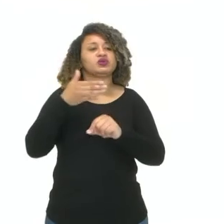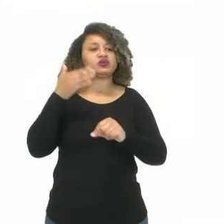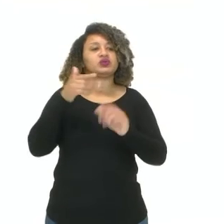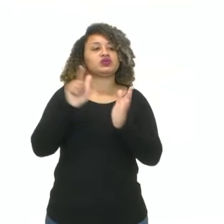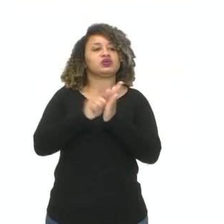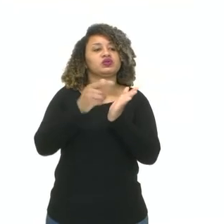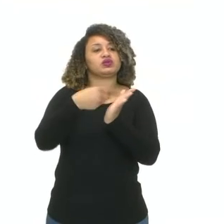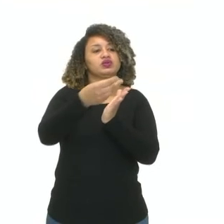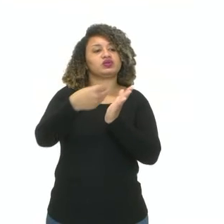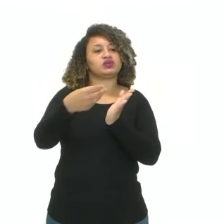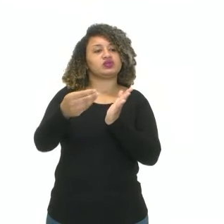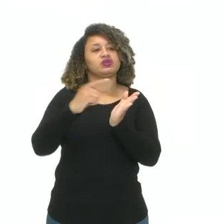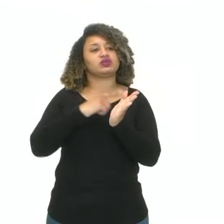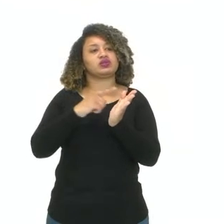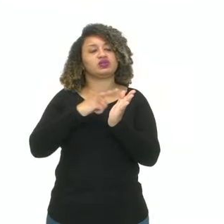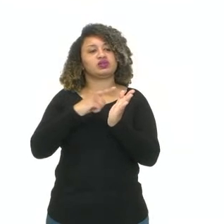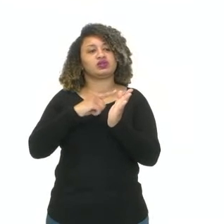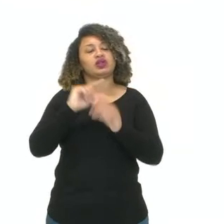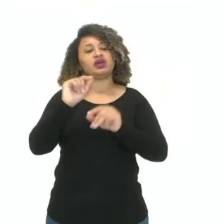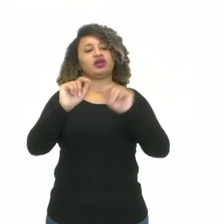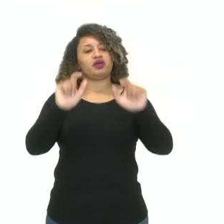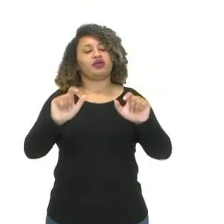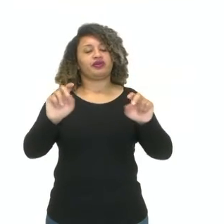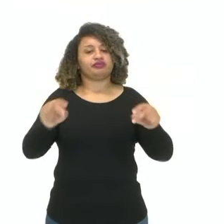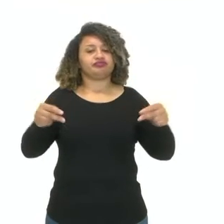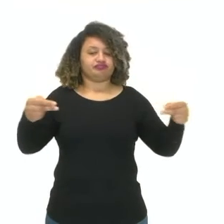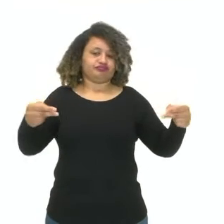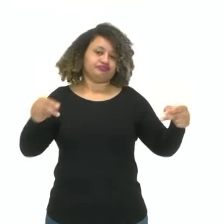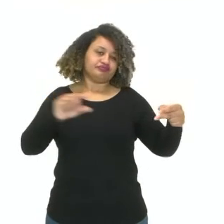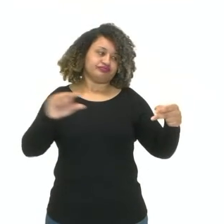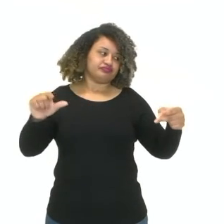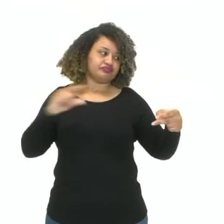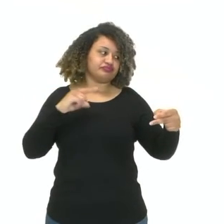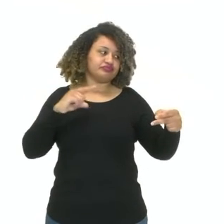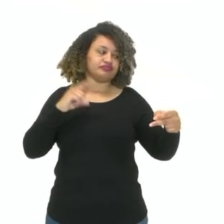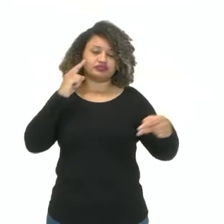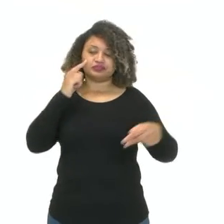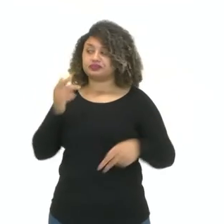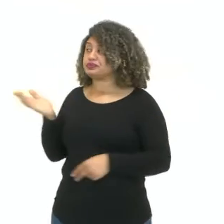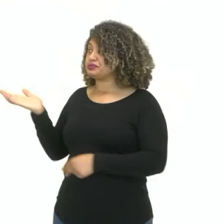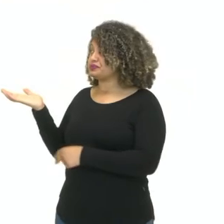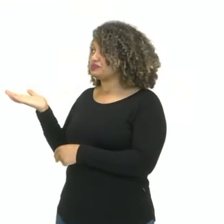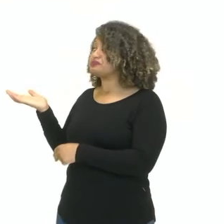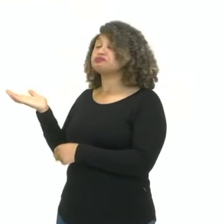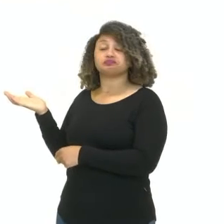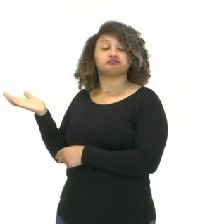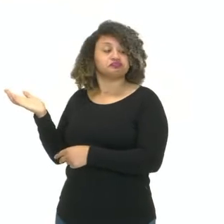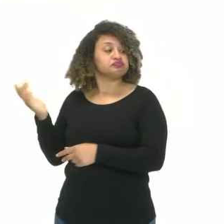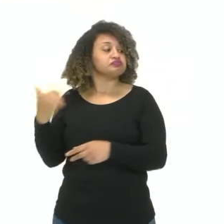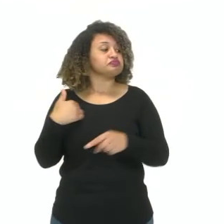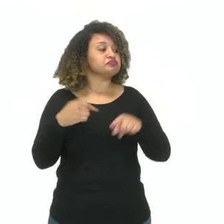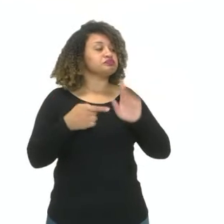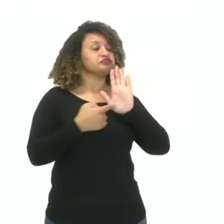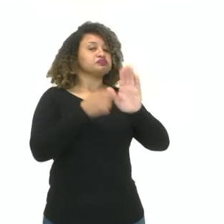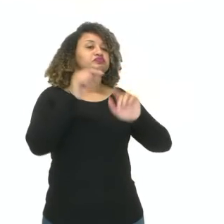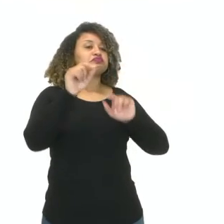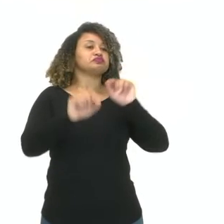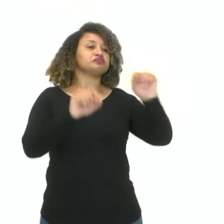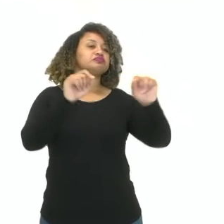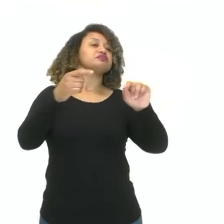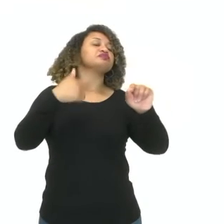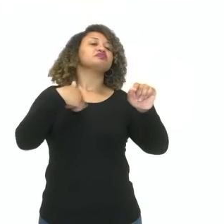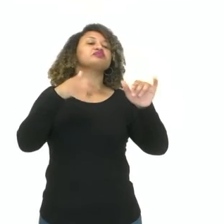né, está disponível aqui na gráfica Natal e mostra aqui um panfleto comercial de uma